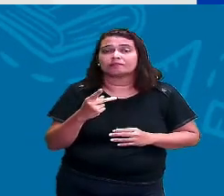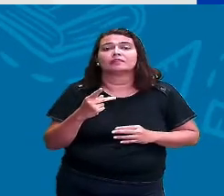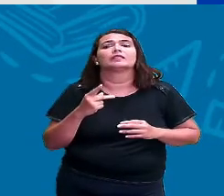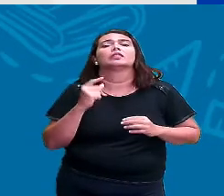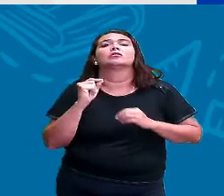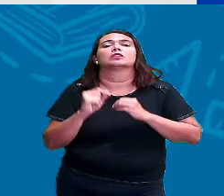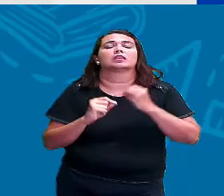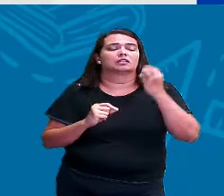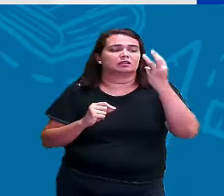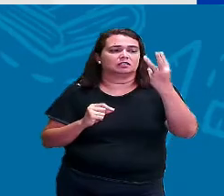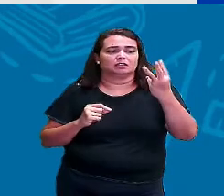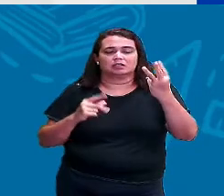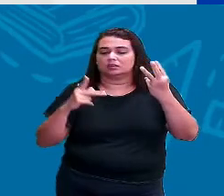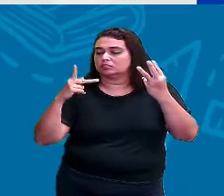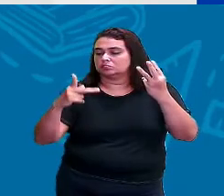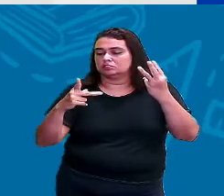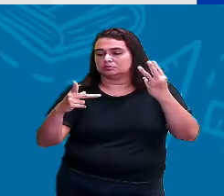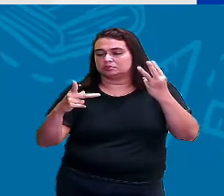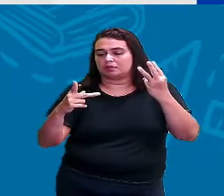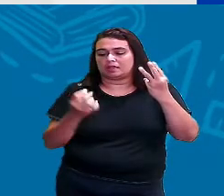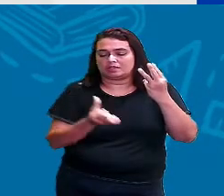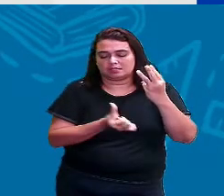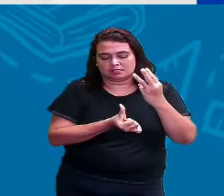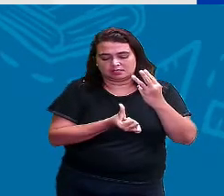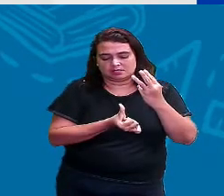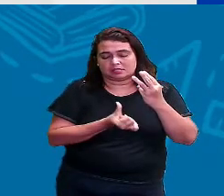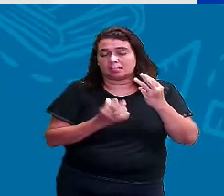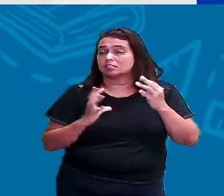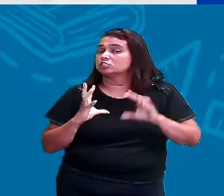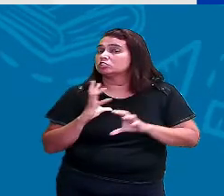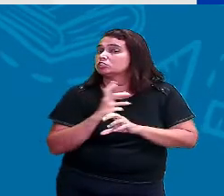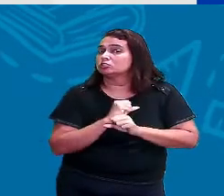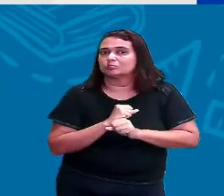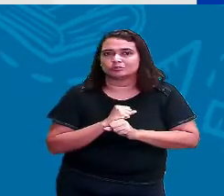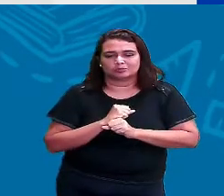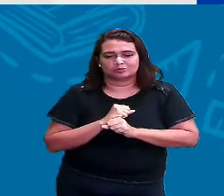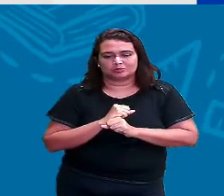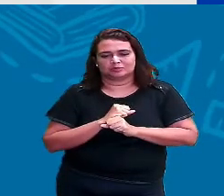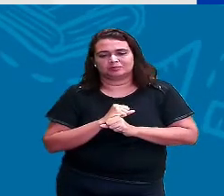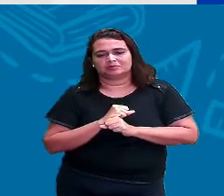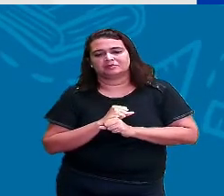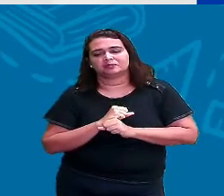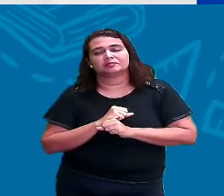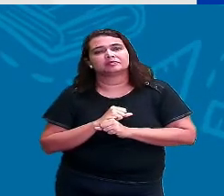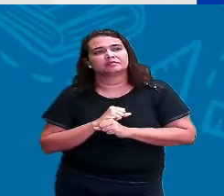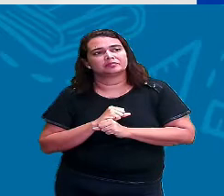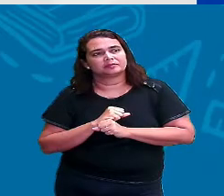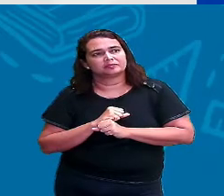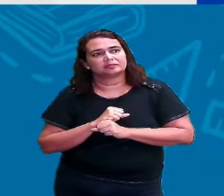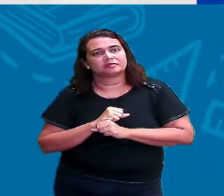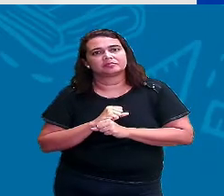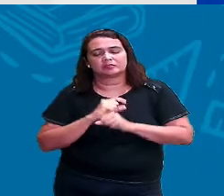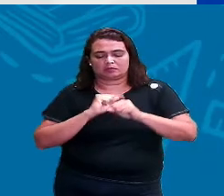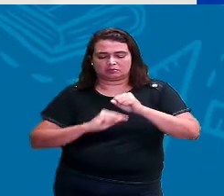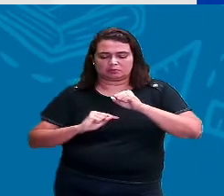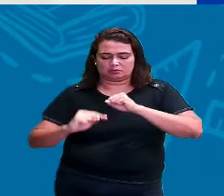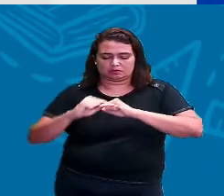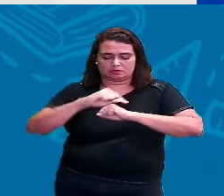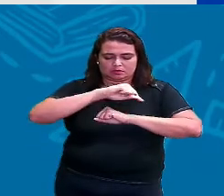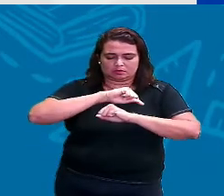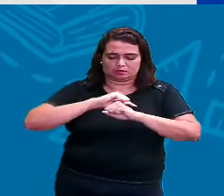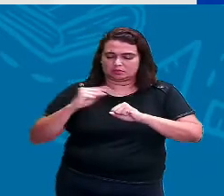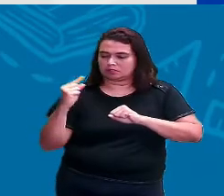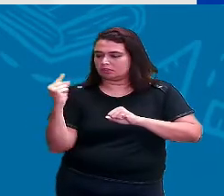pares dentre 6 números, que são os números das faces, de